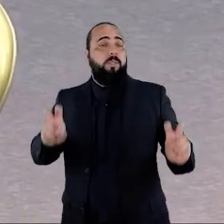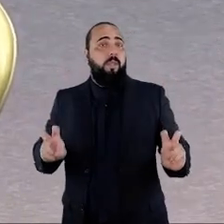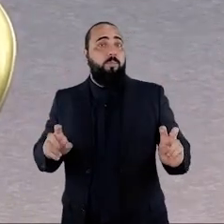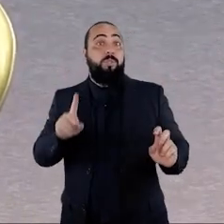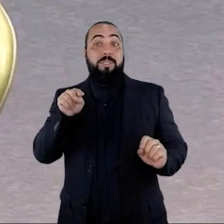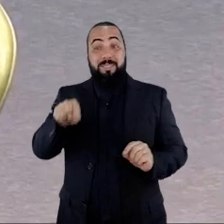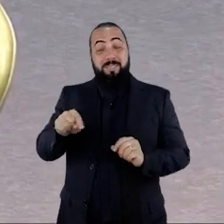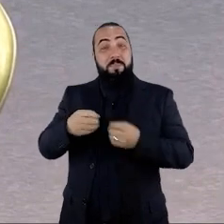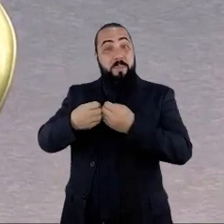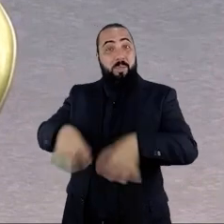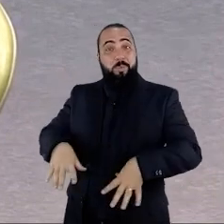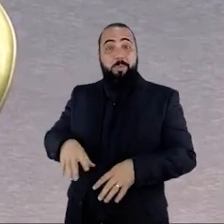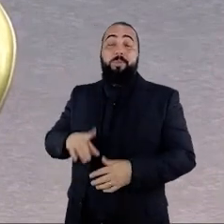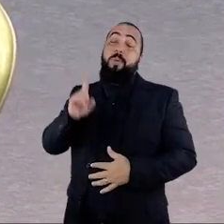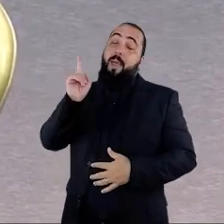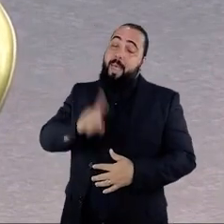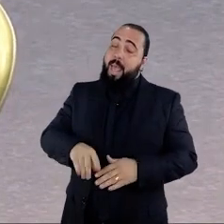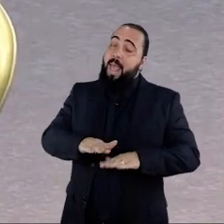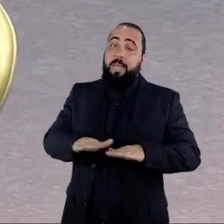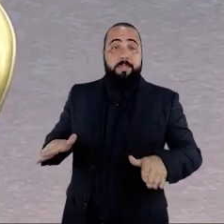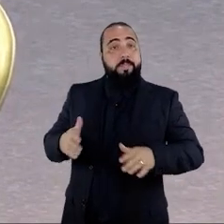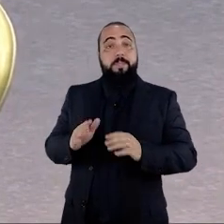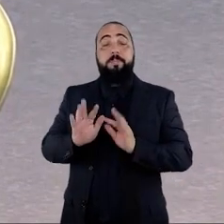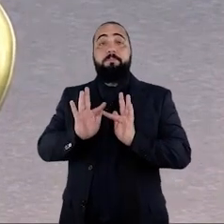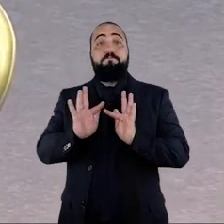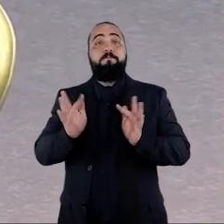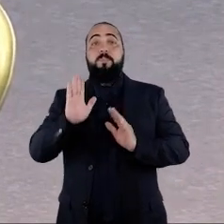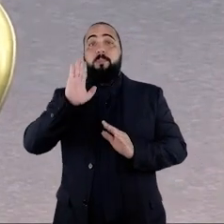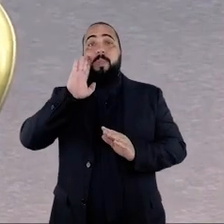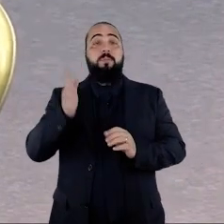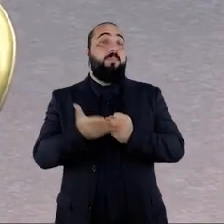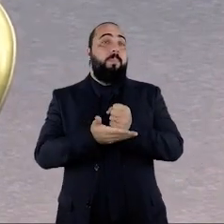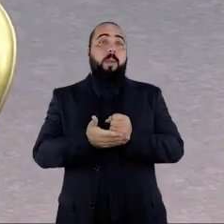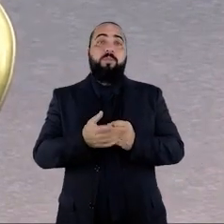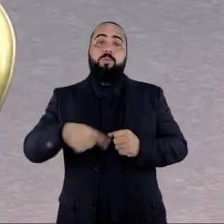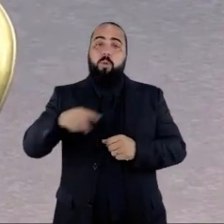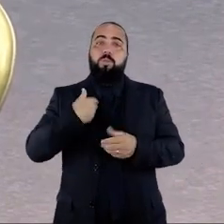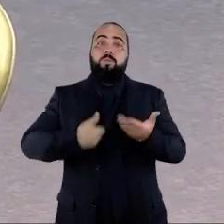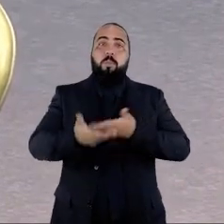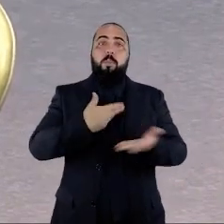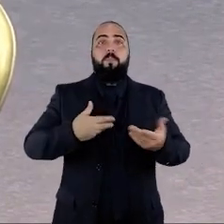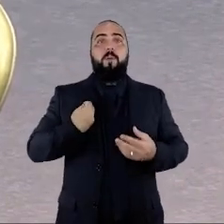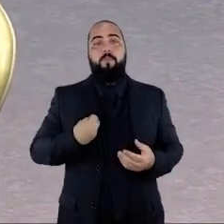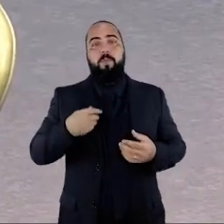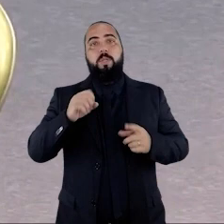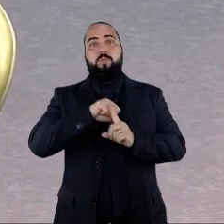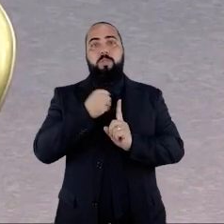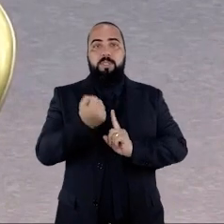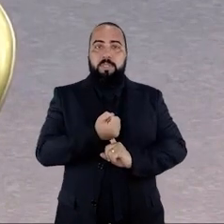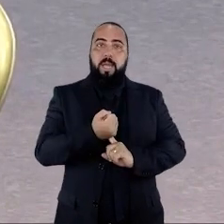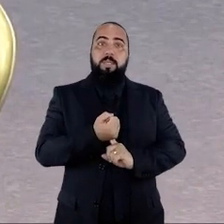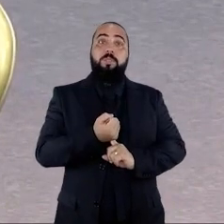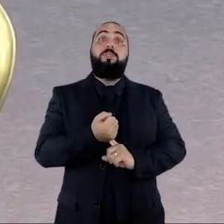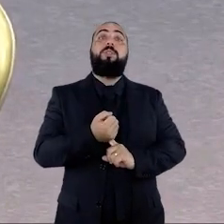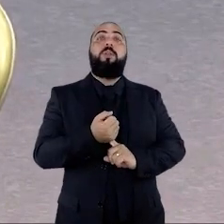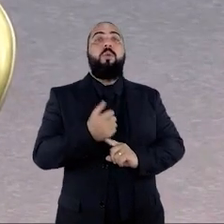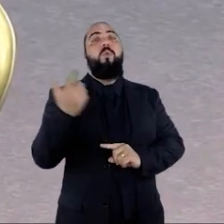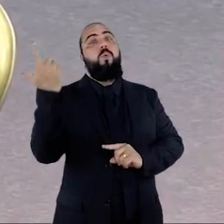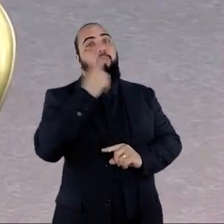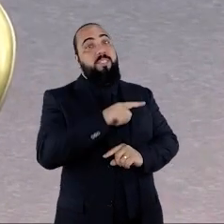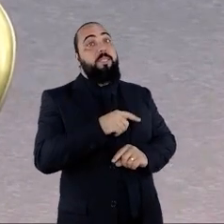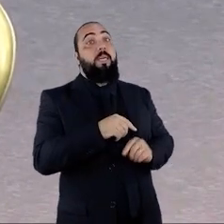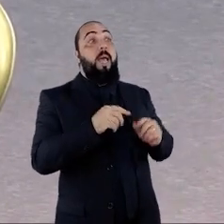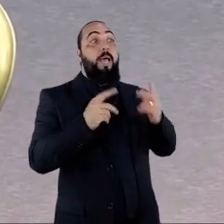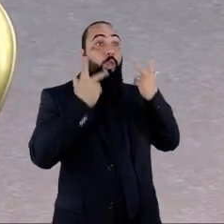termos. E essa prevaricação tem sido fundamental para que a gente viva viva numa sociedade em que seja